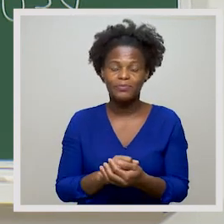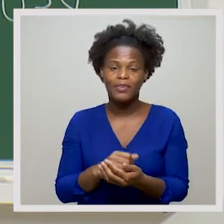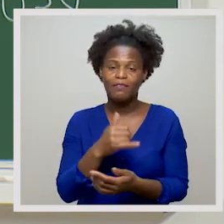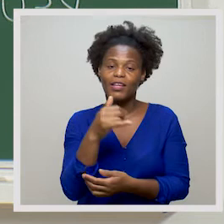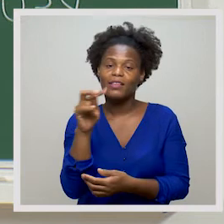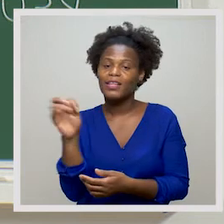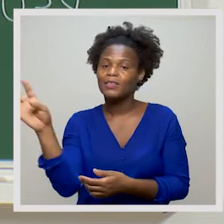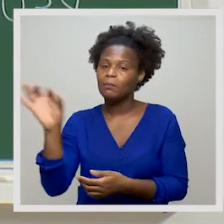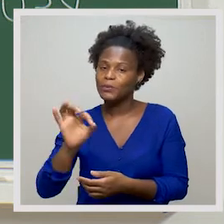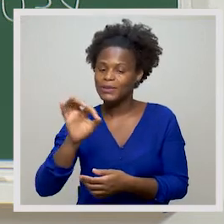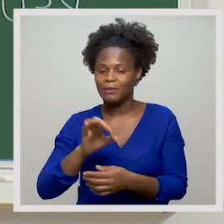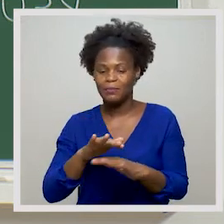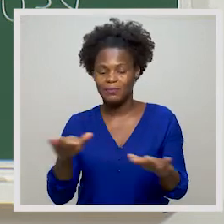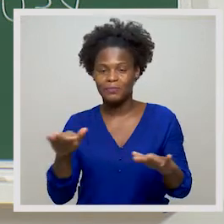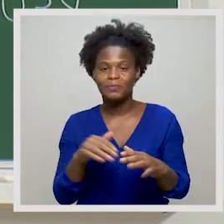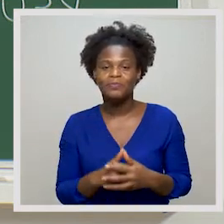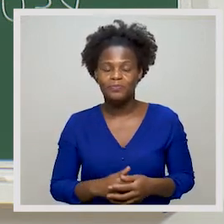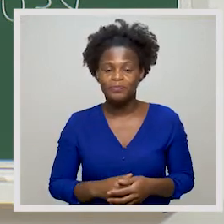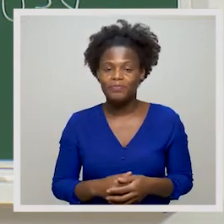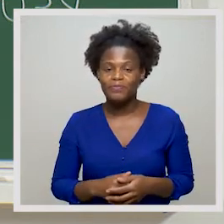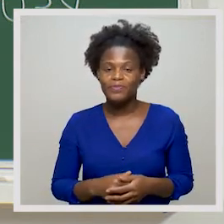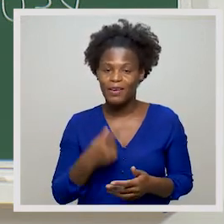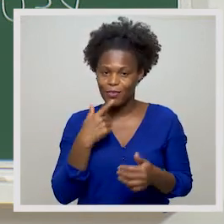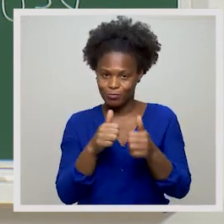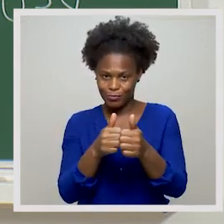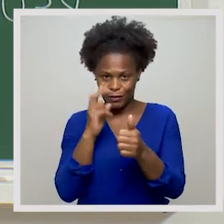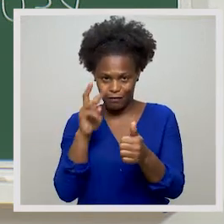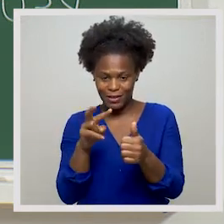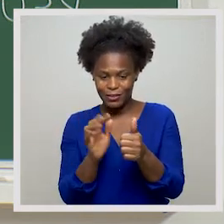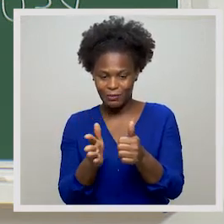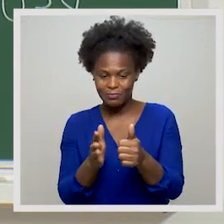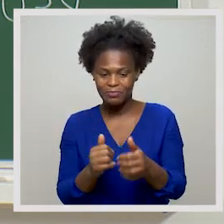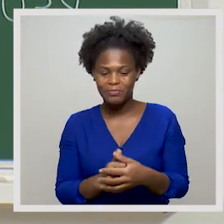arredondada 23%. Estão a acompanhar?